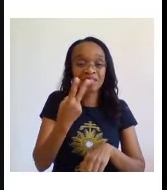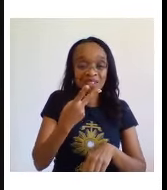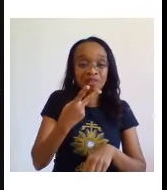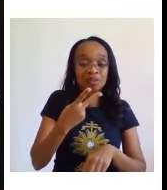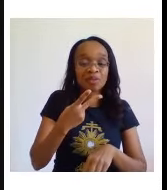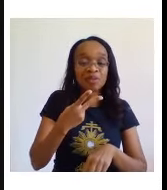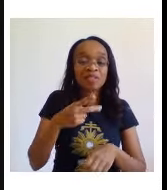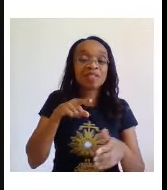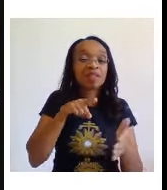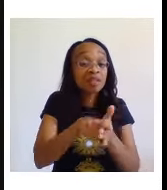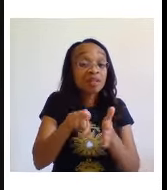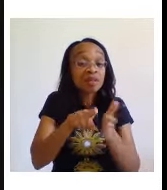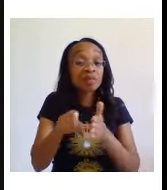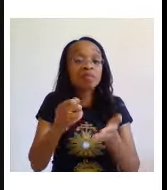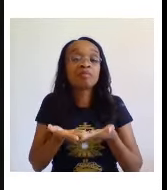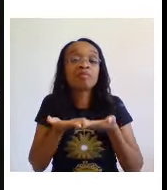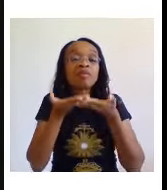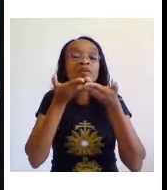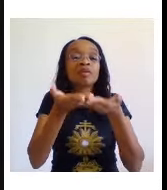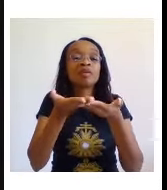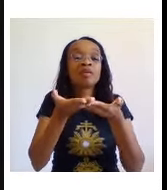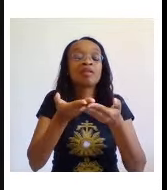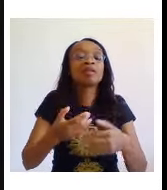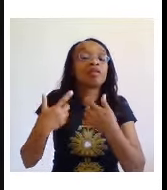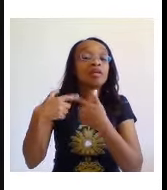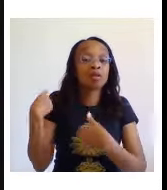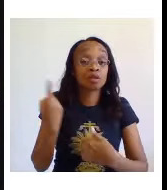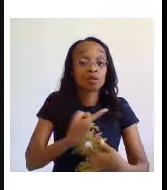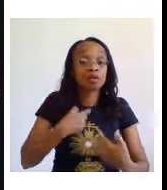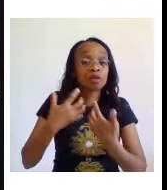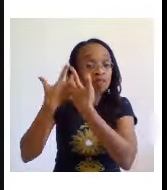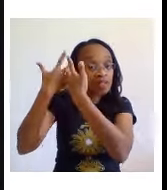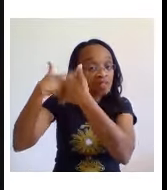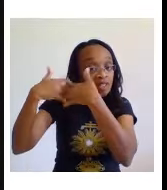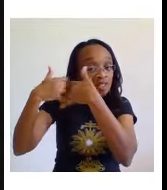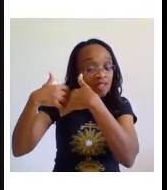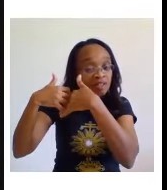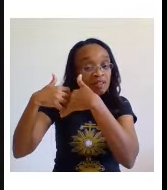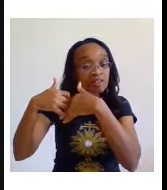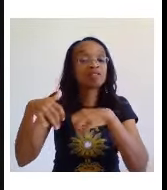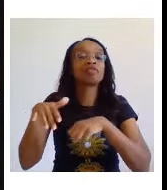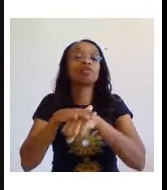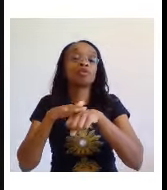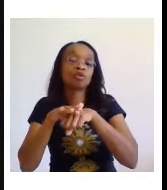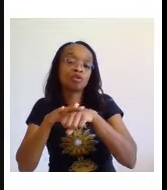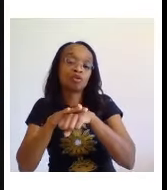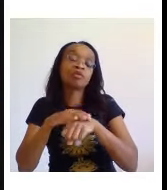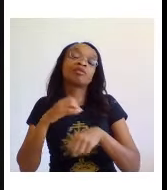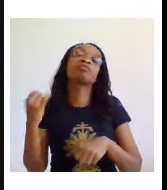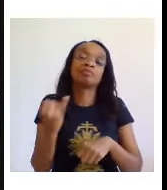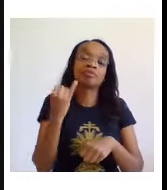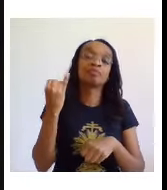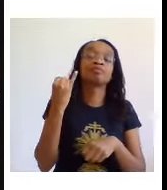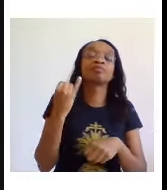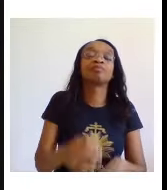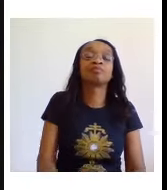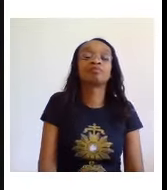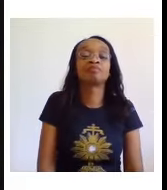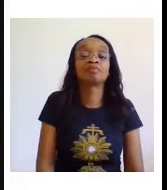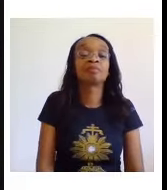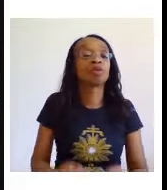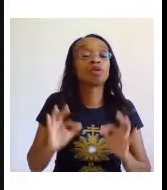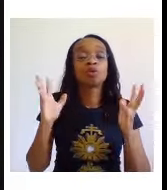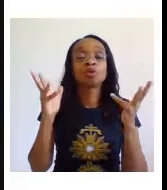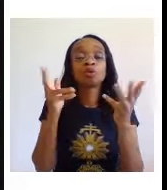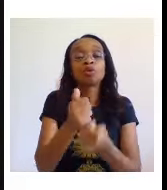das perguntas e trazer aqui para a gente refletir um pouco e debater sobre esse tema, sobre as emergências climáticas, tá?